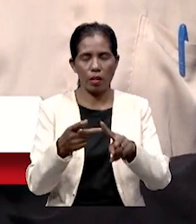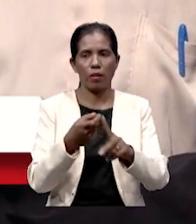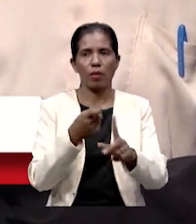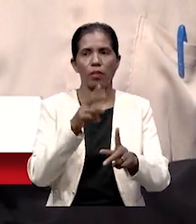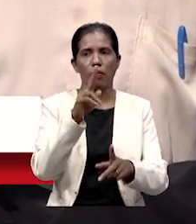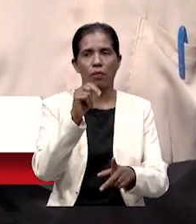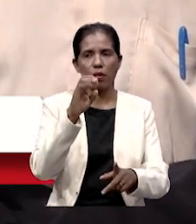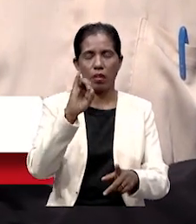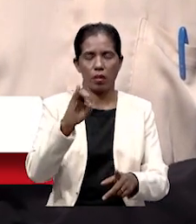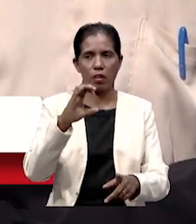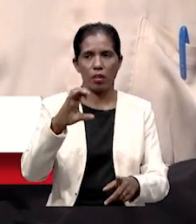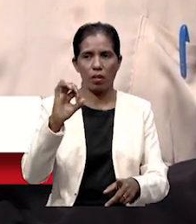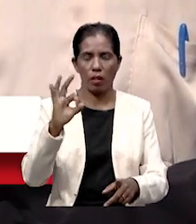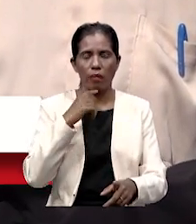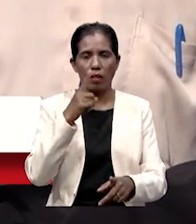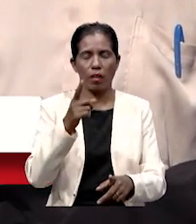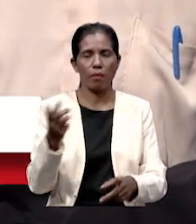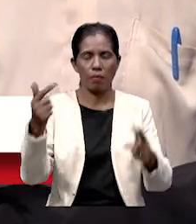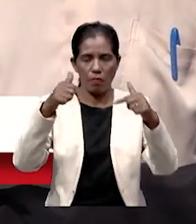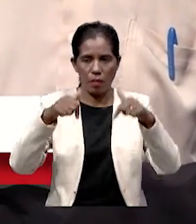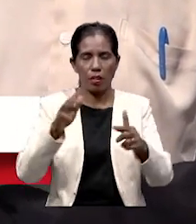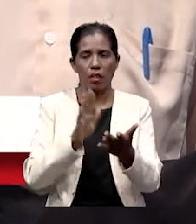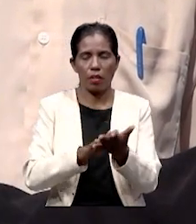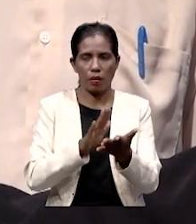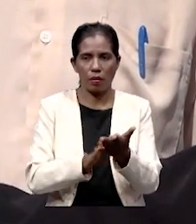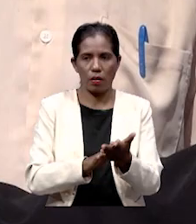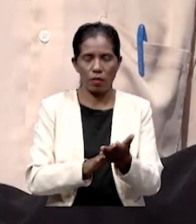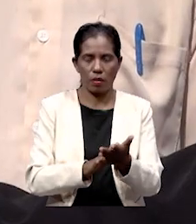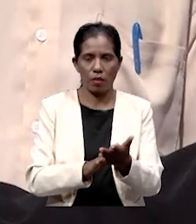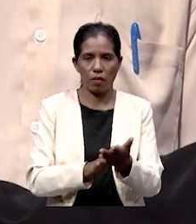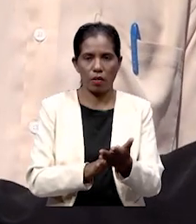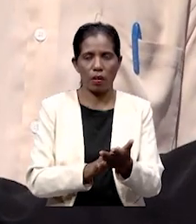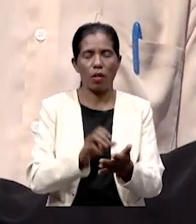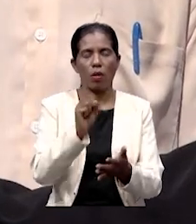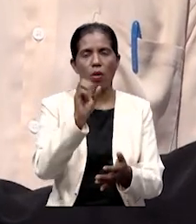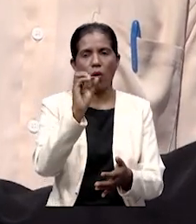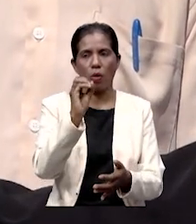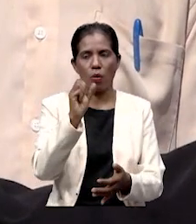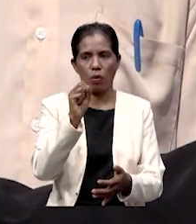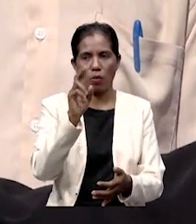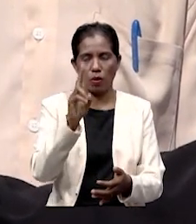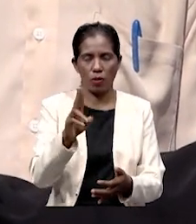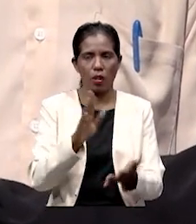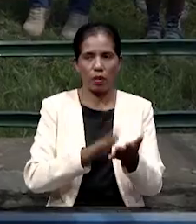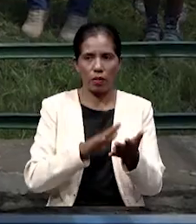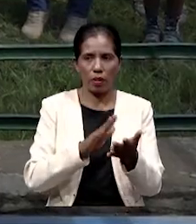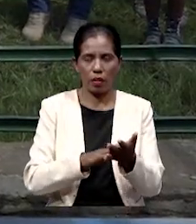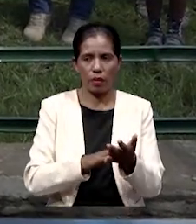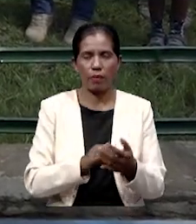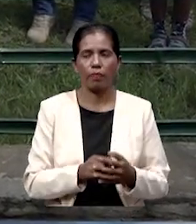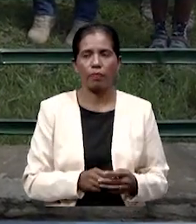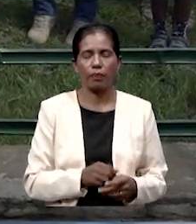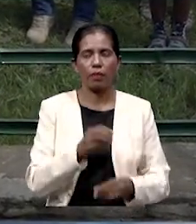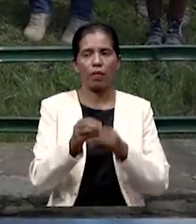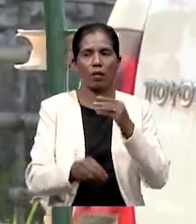a Catmai, a Escola Básica Central Mundo Perdido, ou Escola Pré-Escolar Waibua, com